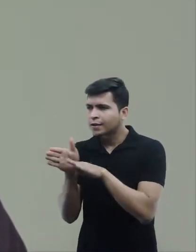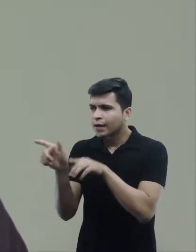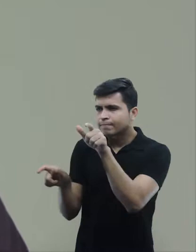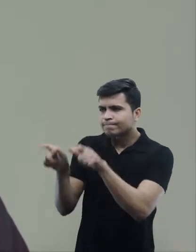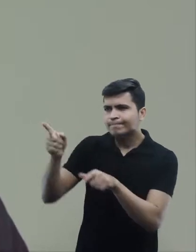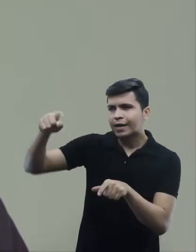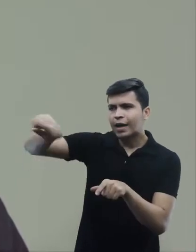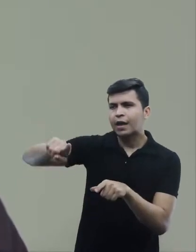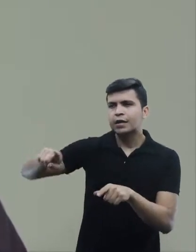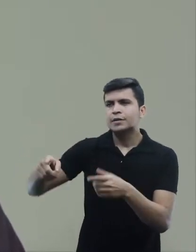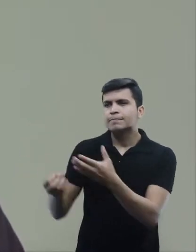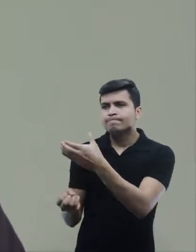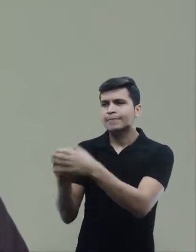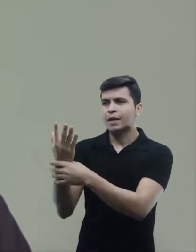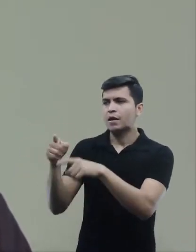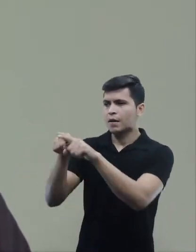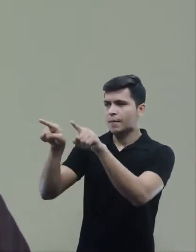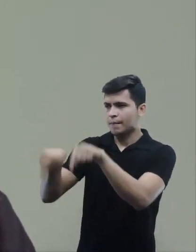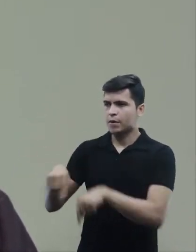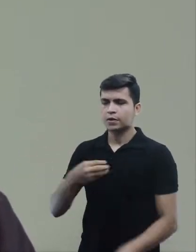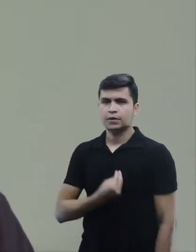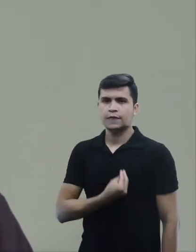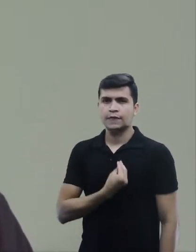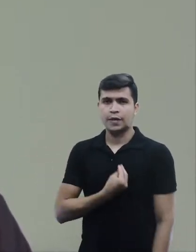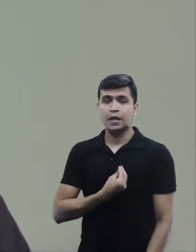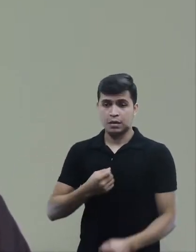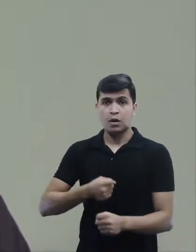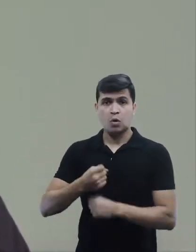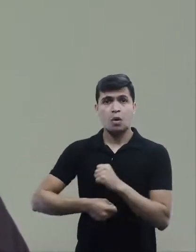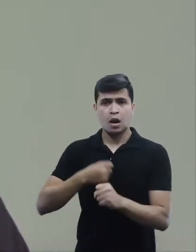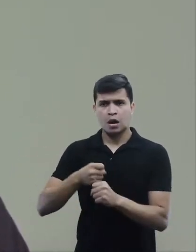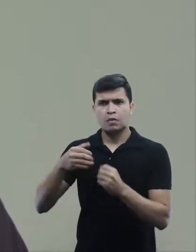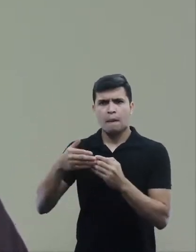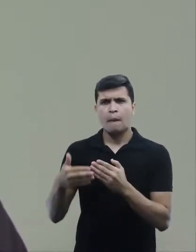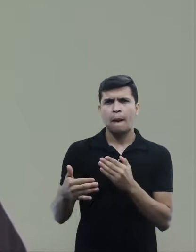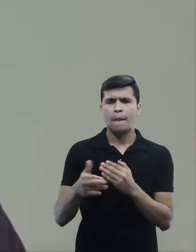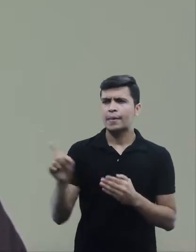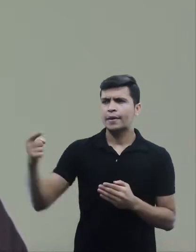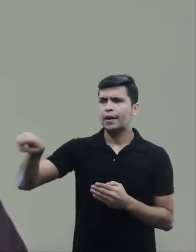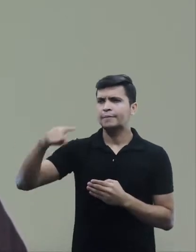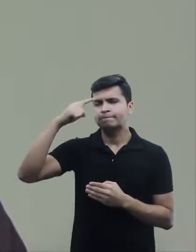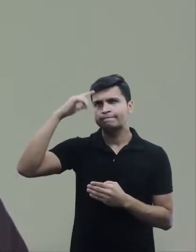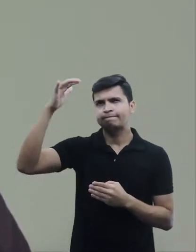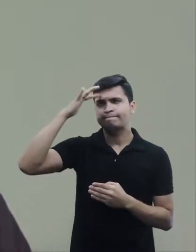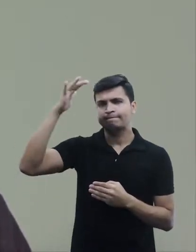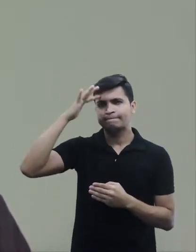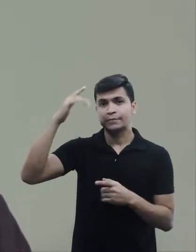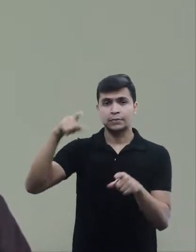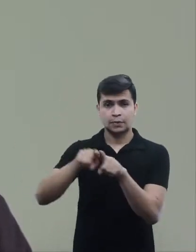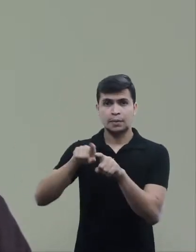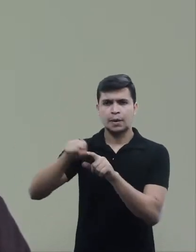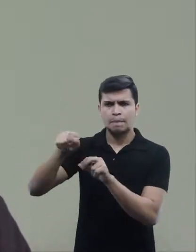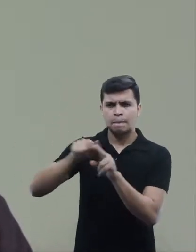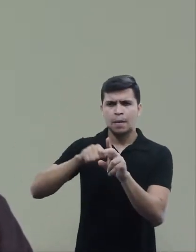objetivos a serem observados ao longo do ano e também a responder às rubricas do diálogo socioemocionais, o que eles